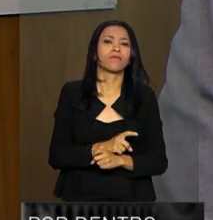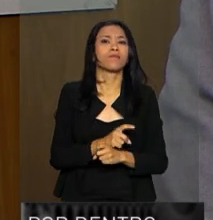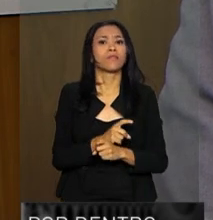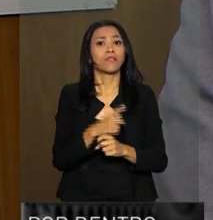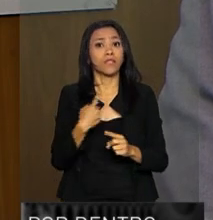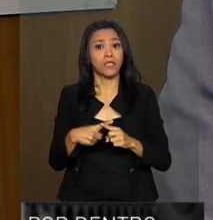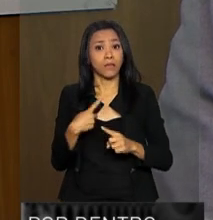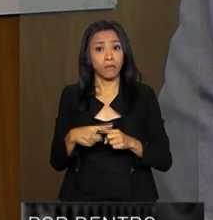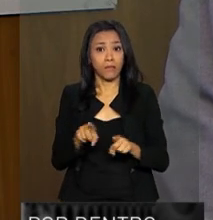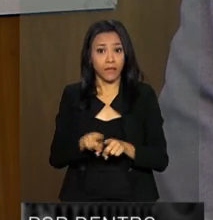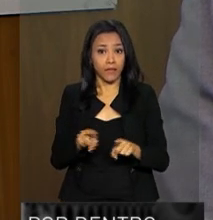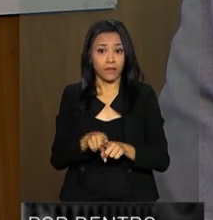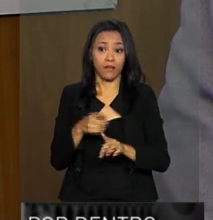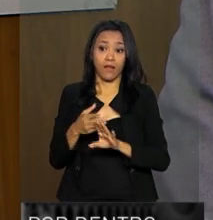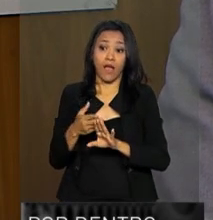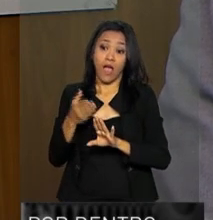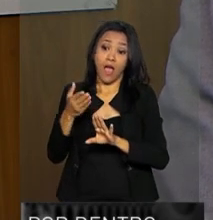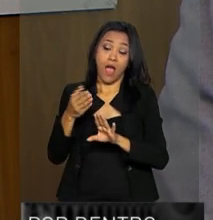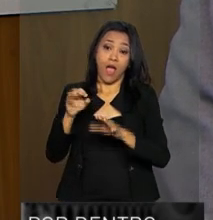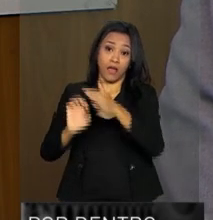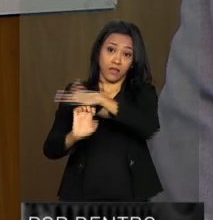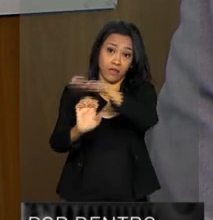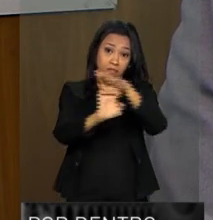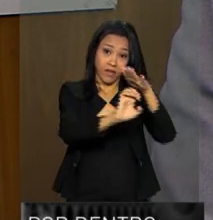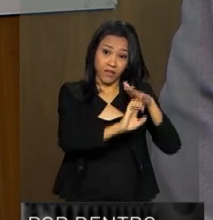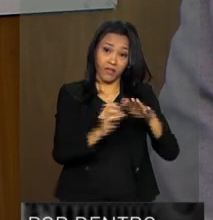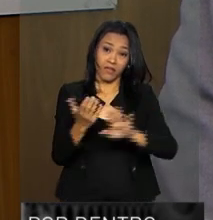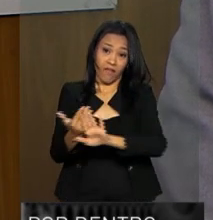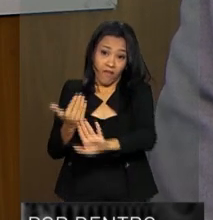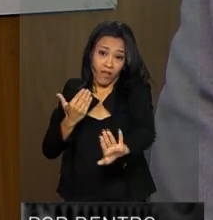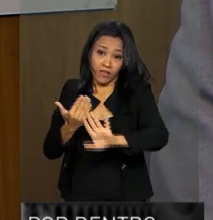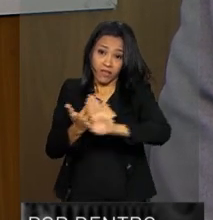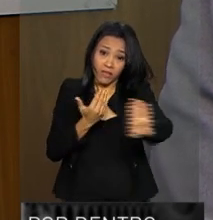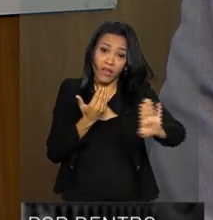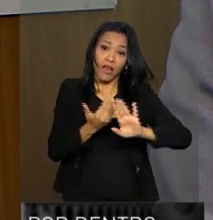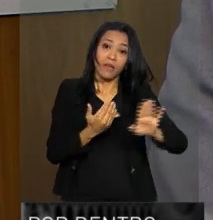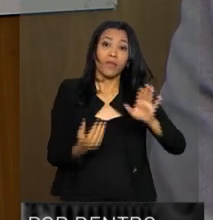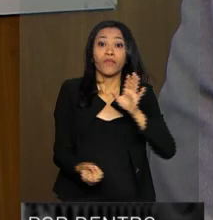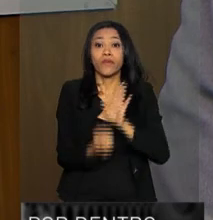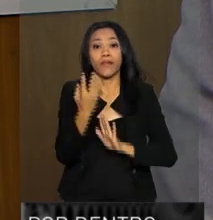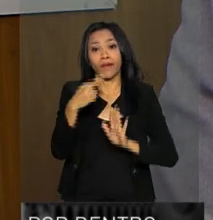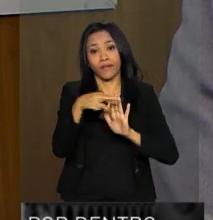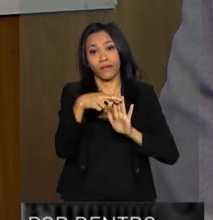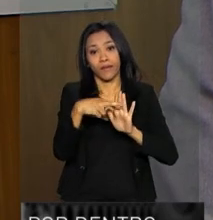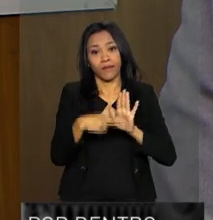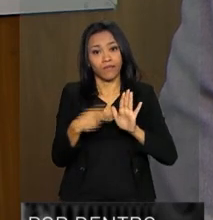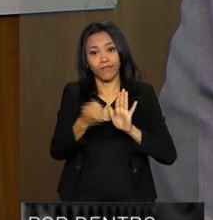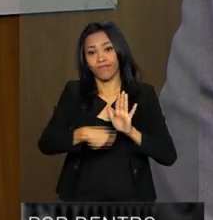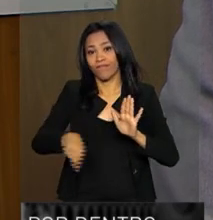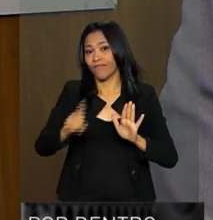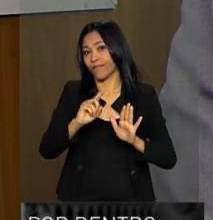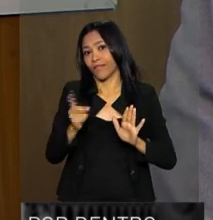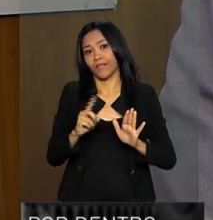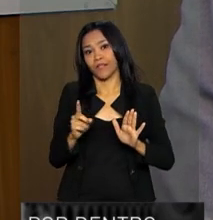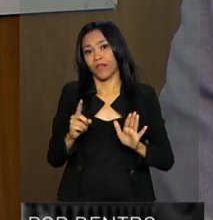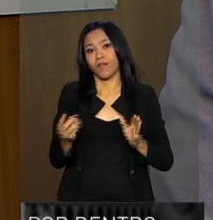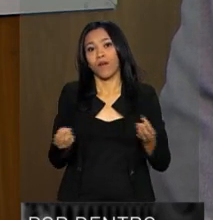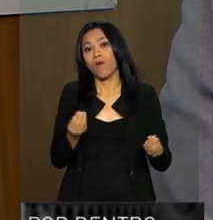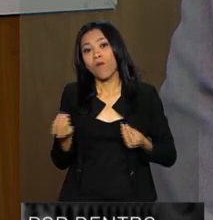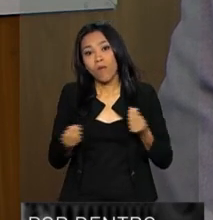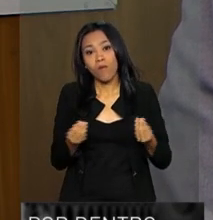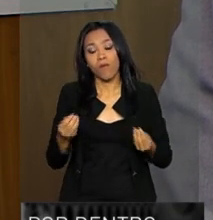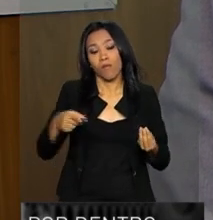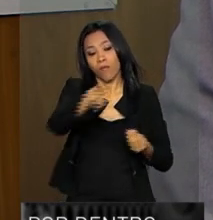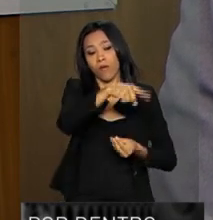empresas criando uma série de restrições desnecessárias é ao modo como as empresas patrocinadoras